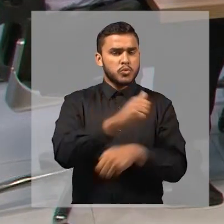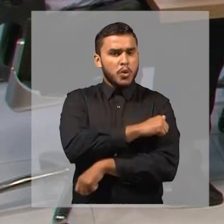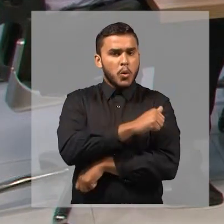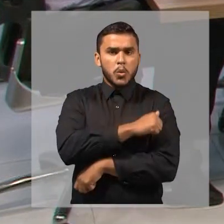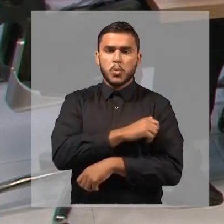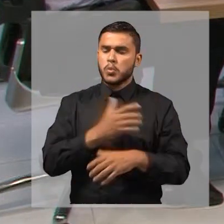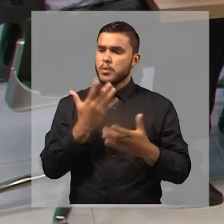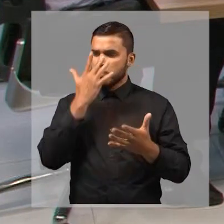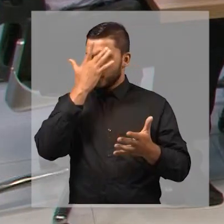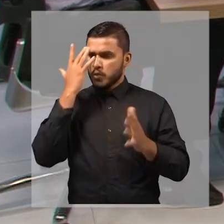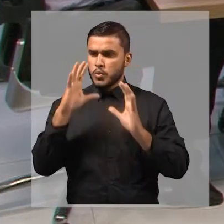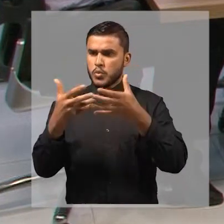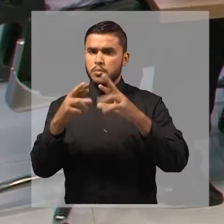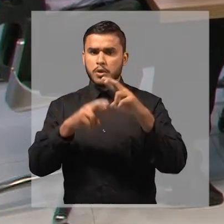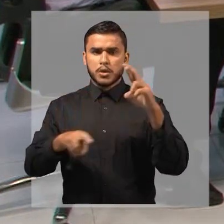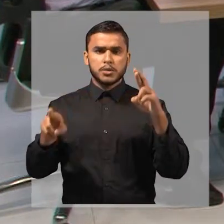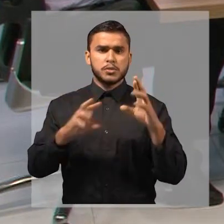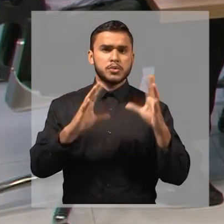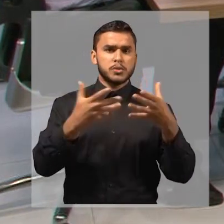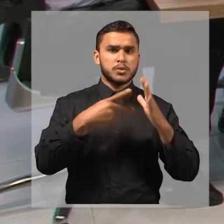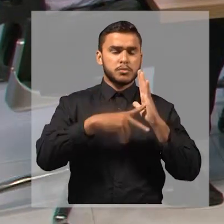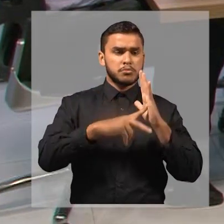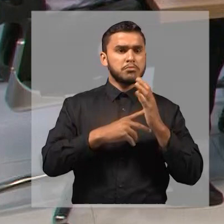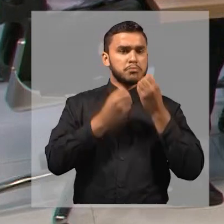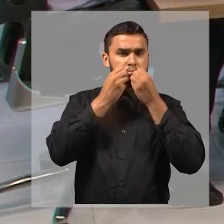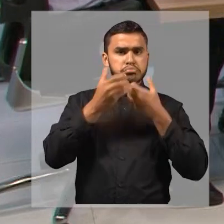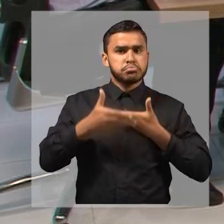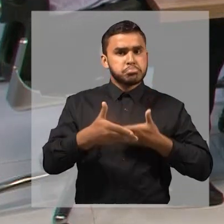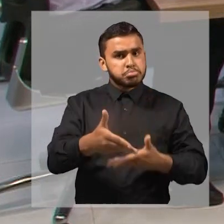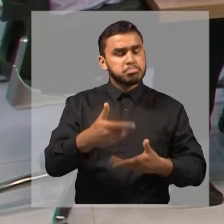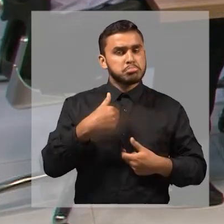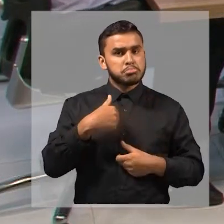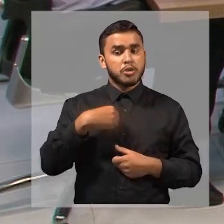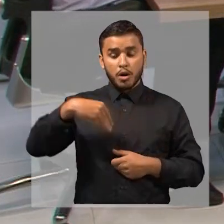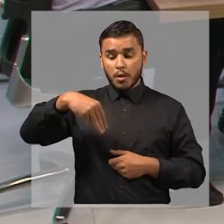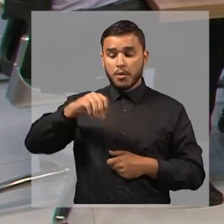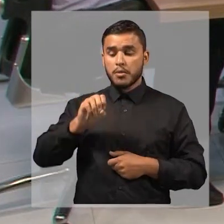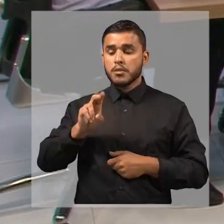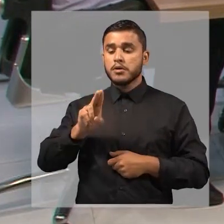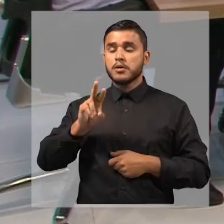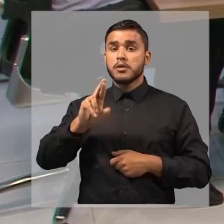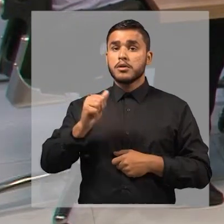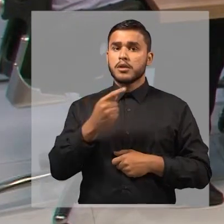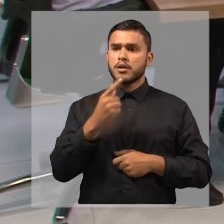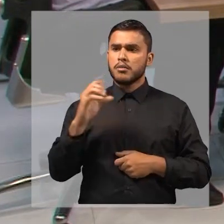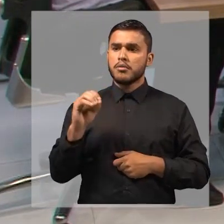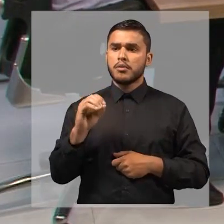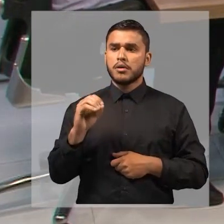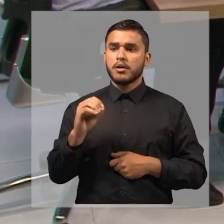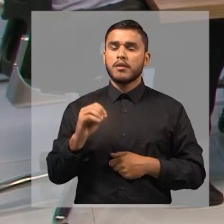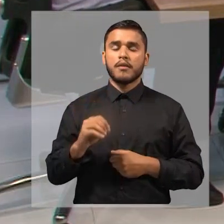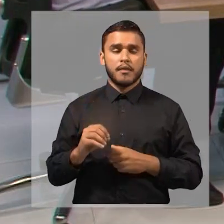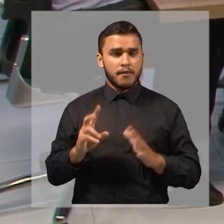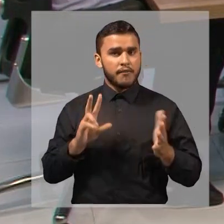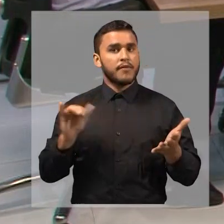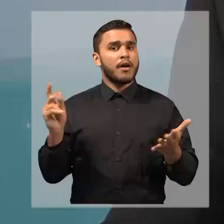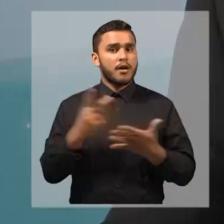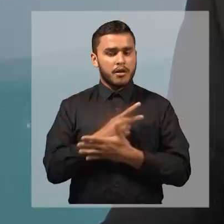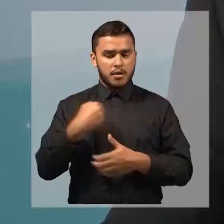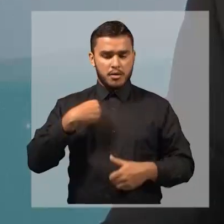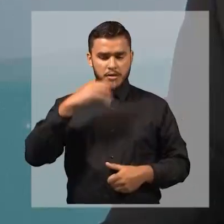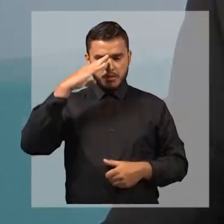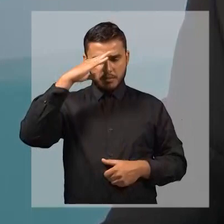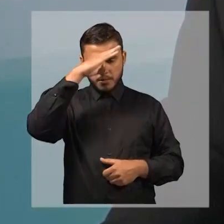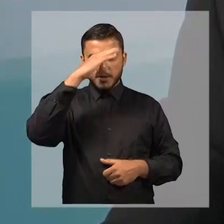com estudantes, com religiosos, com sindicatos, e está sendo muito bem recebido, me parece que isto já